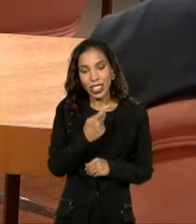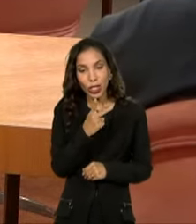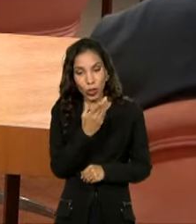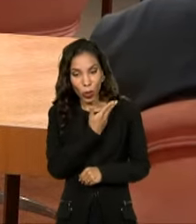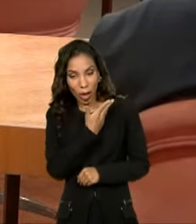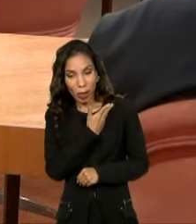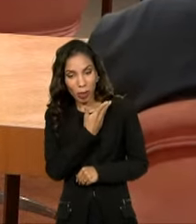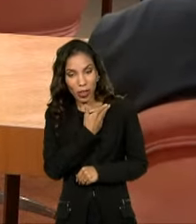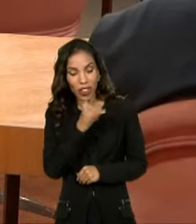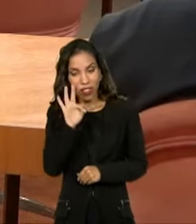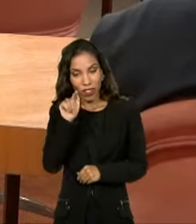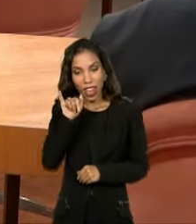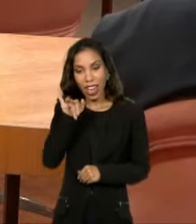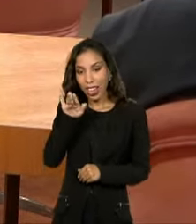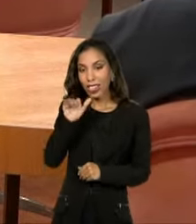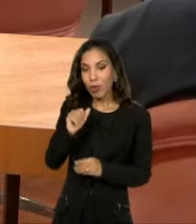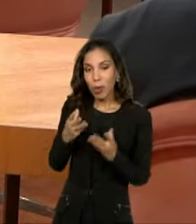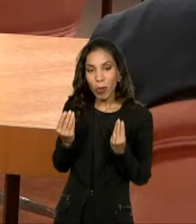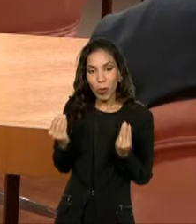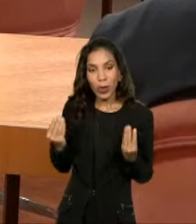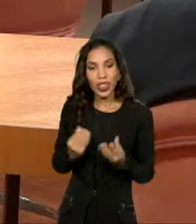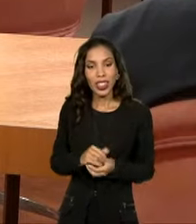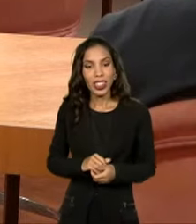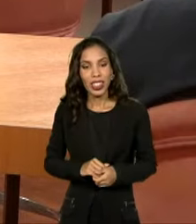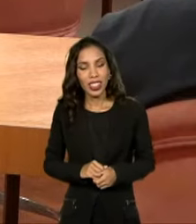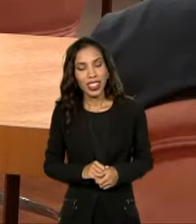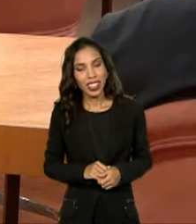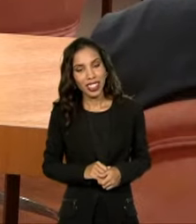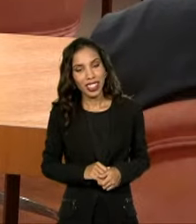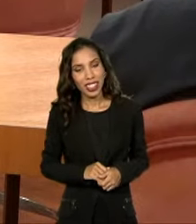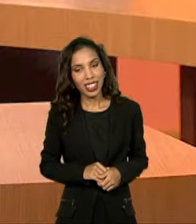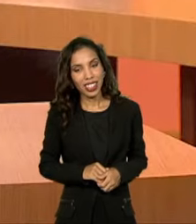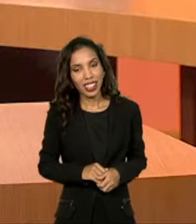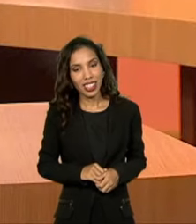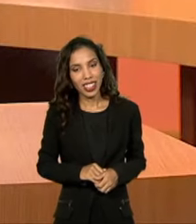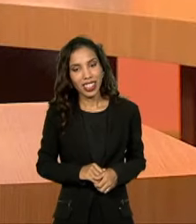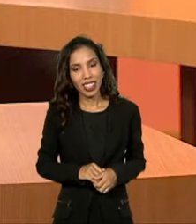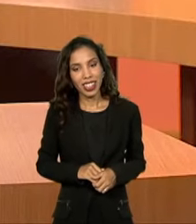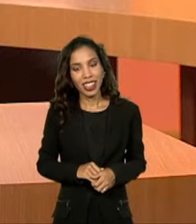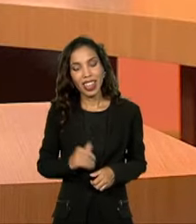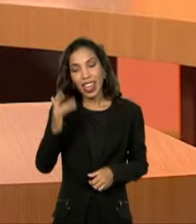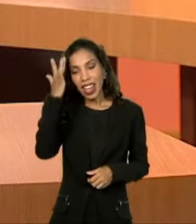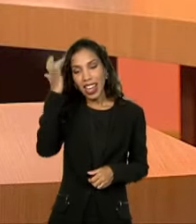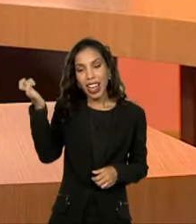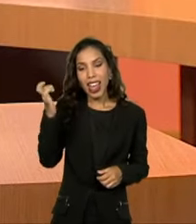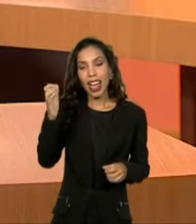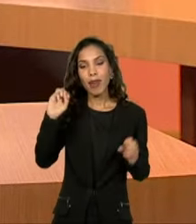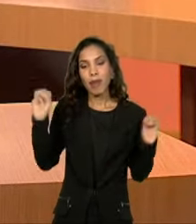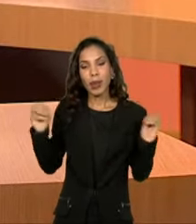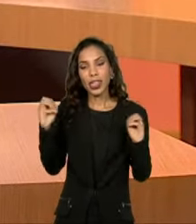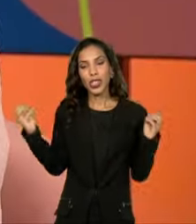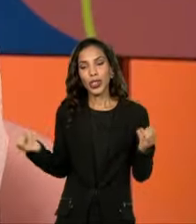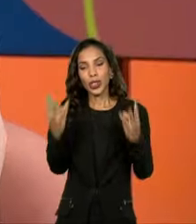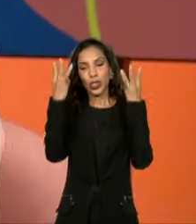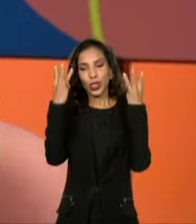né, Fátima? Muito, muito. Ai, né? Amanhã vamos assistir o show do Rich e do...